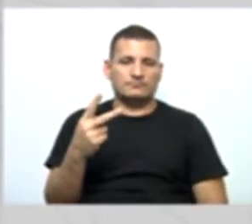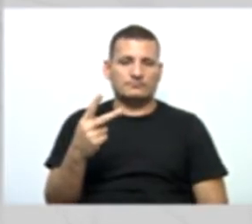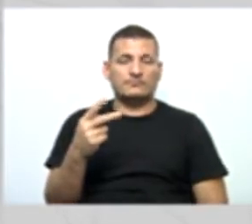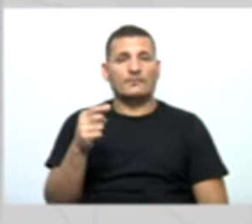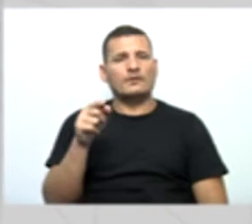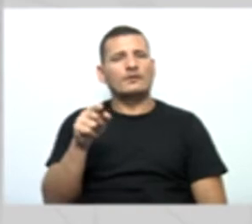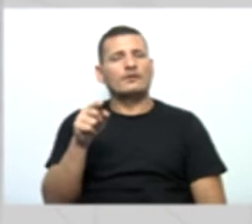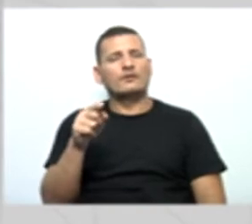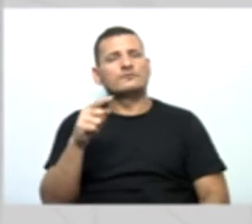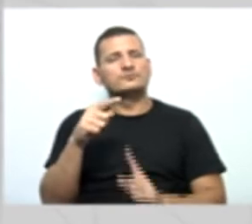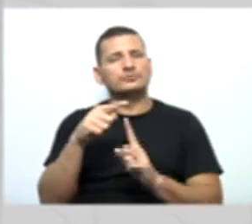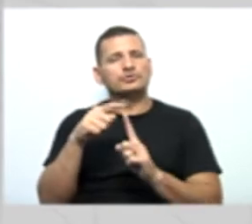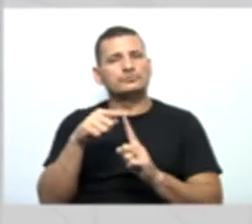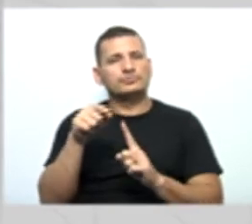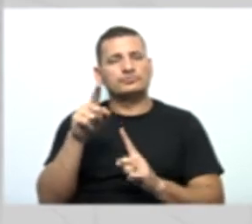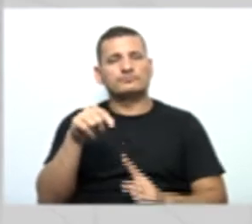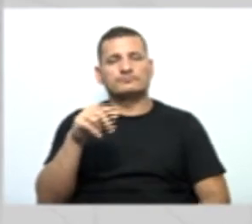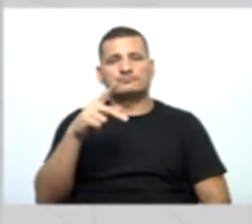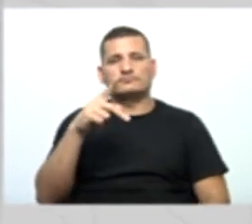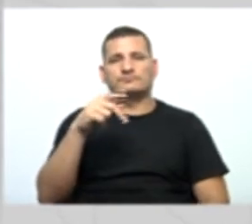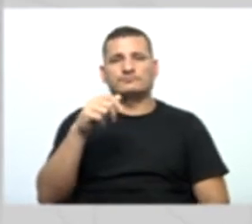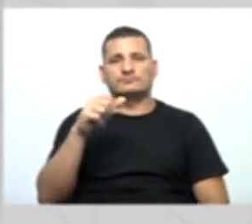a raça dele é pastor